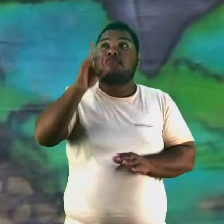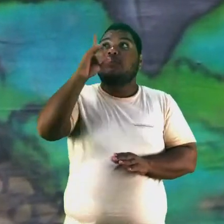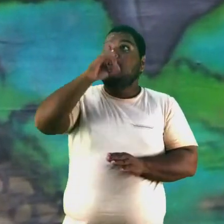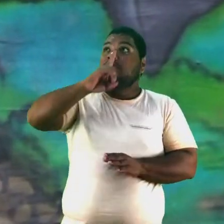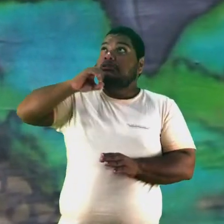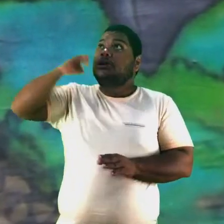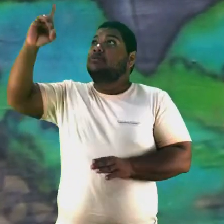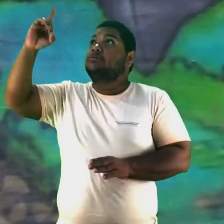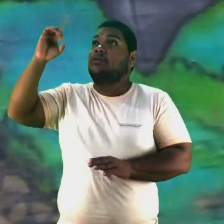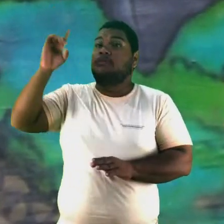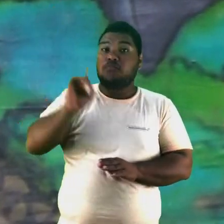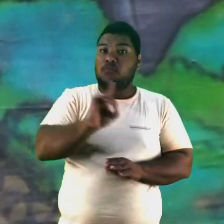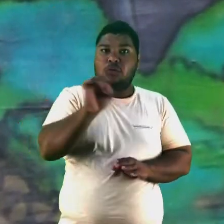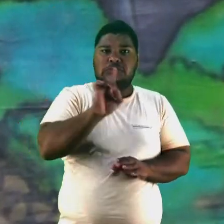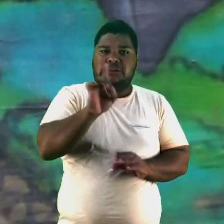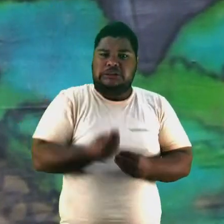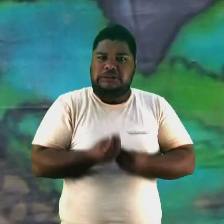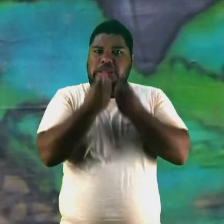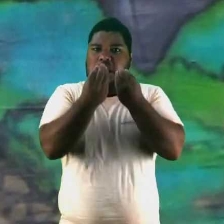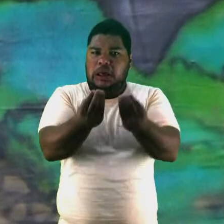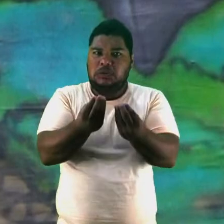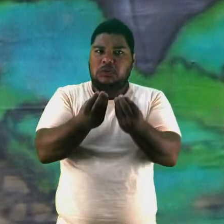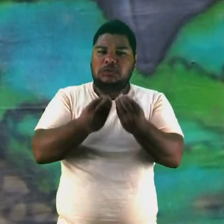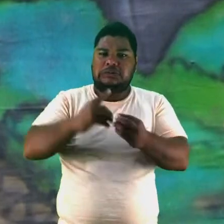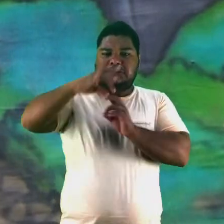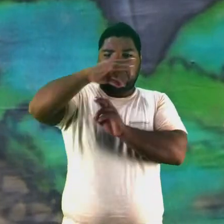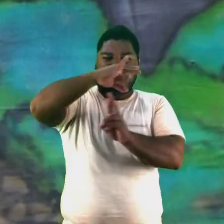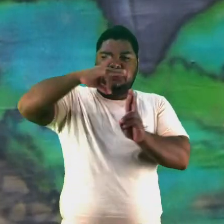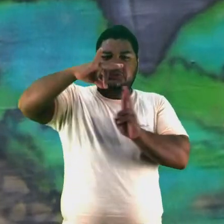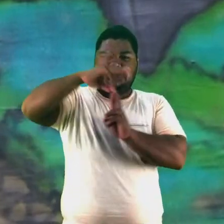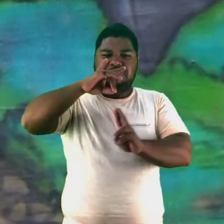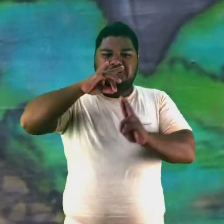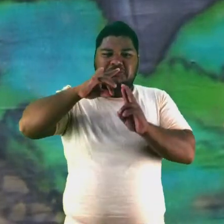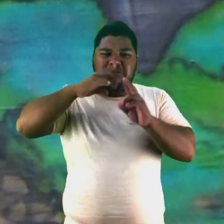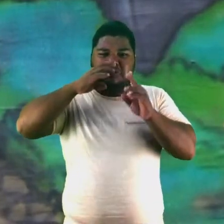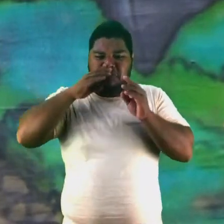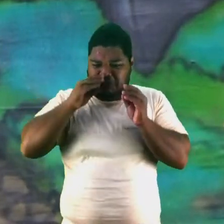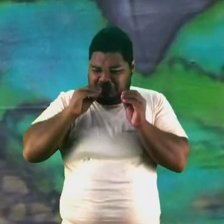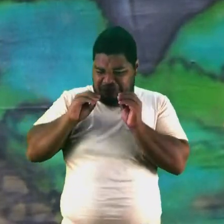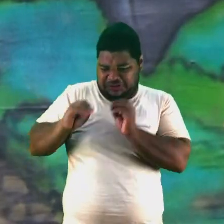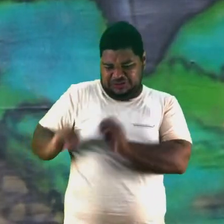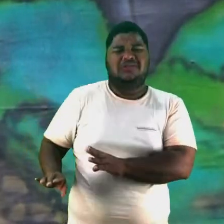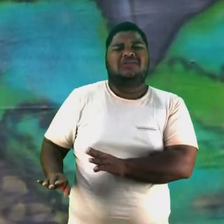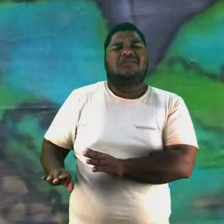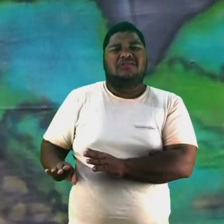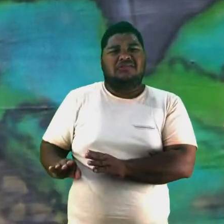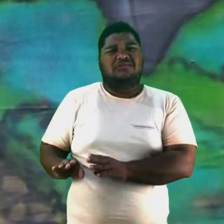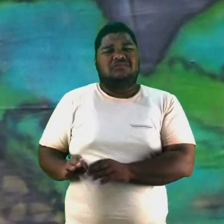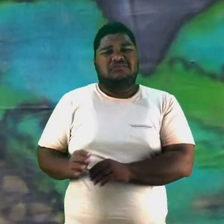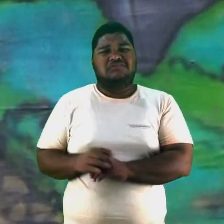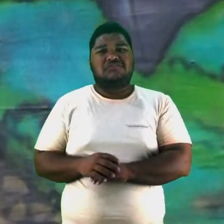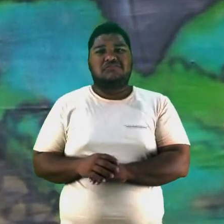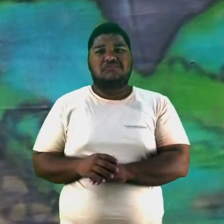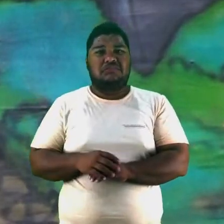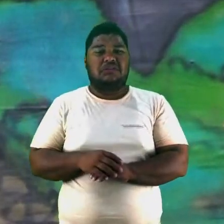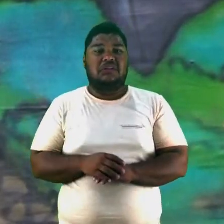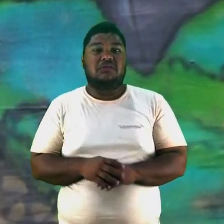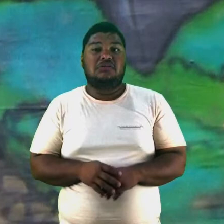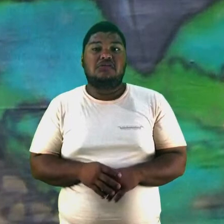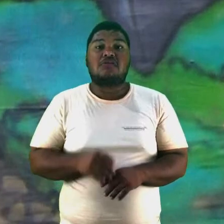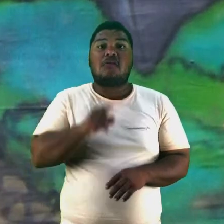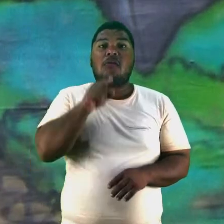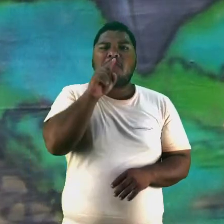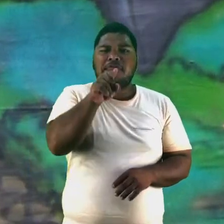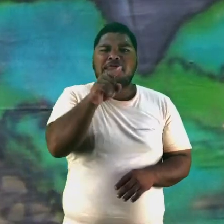dado um espírito de covardia. O apóstolo Paulo está dizendo: você está se acovardando? Você vai deixar com que